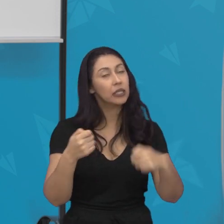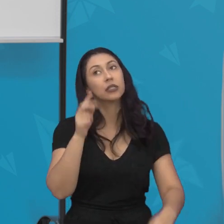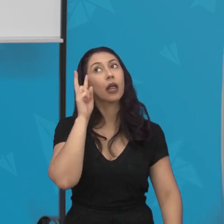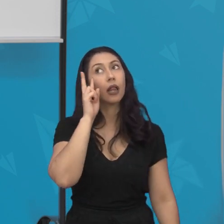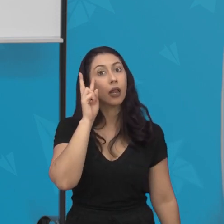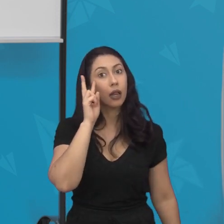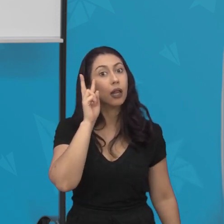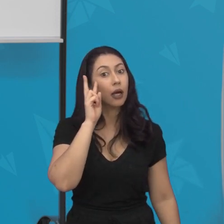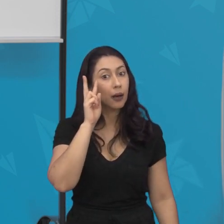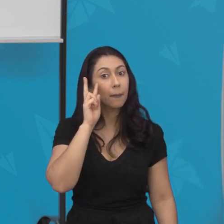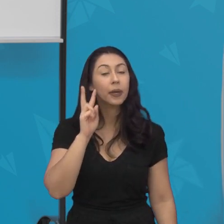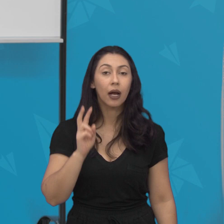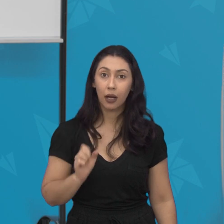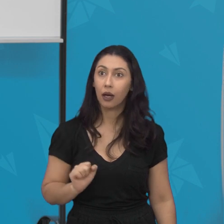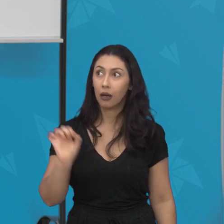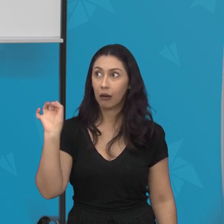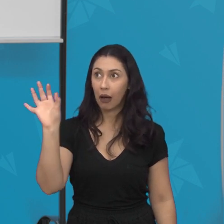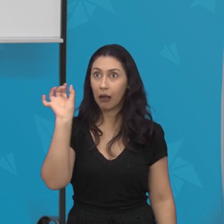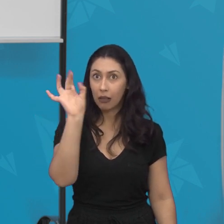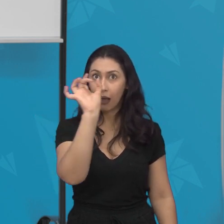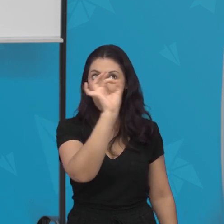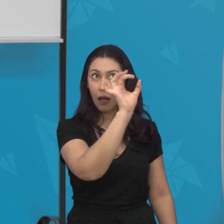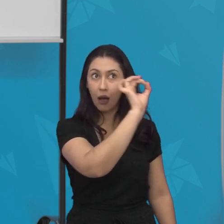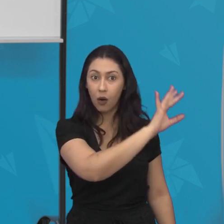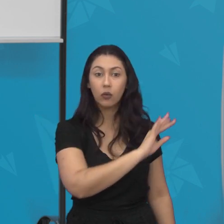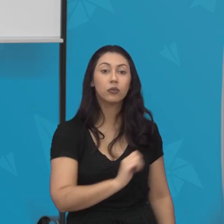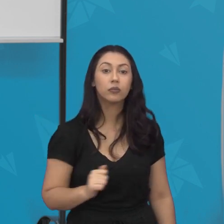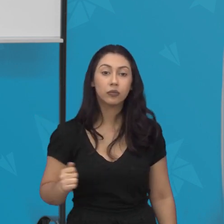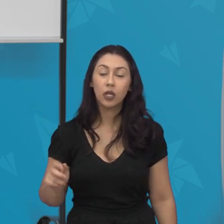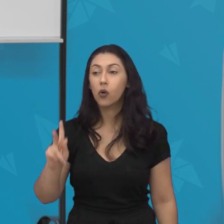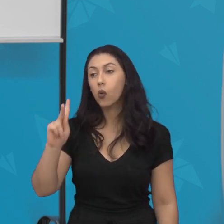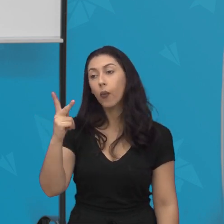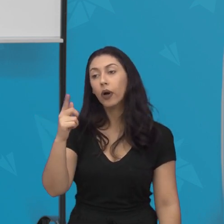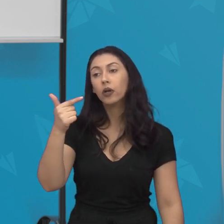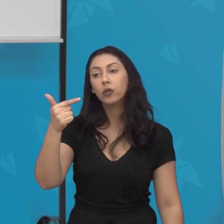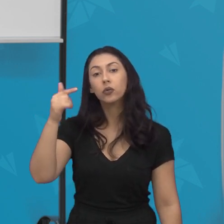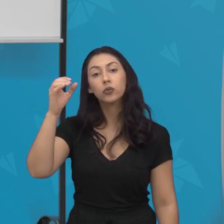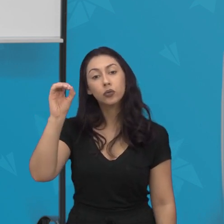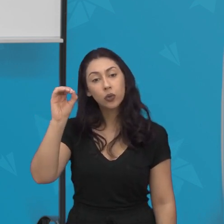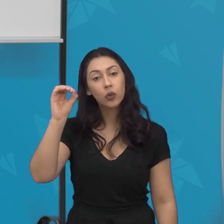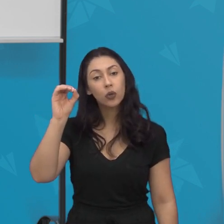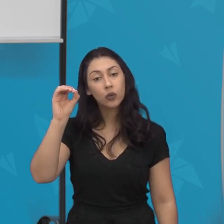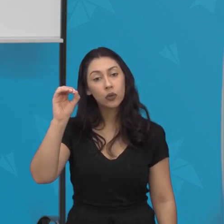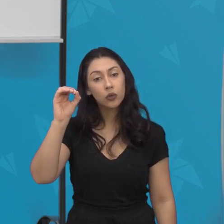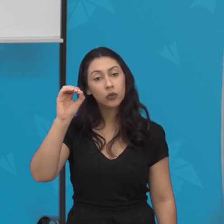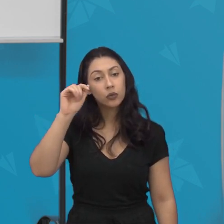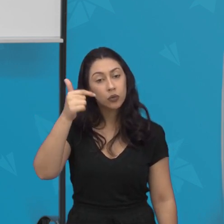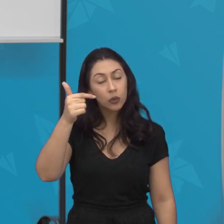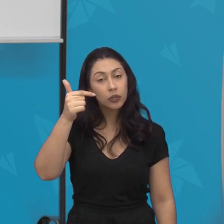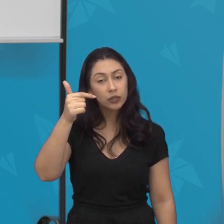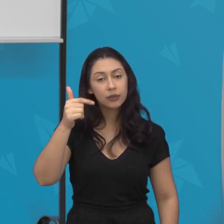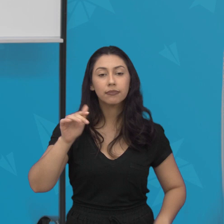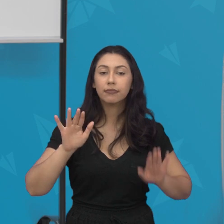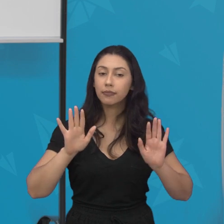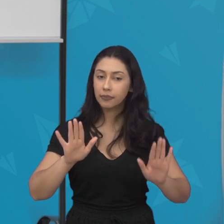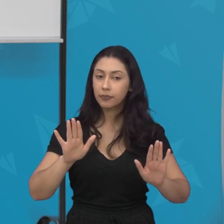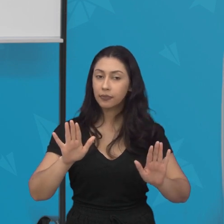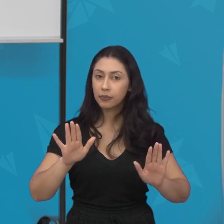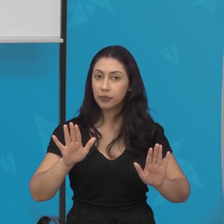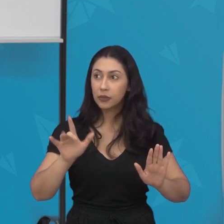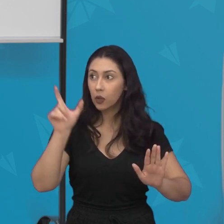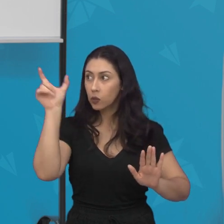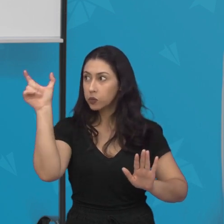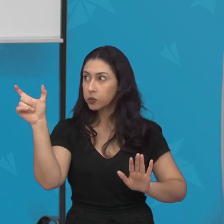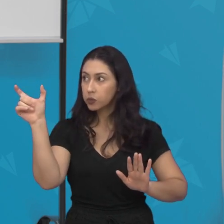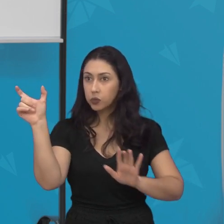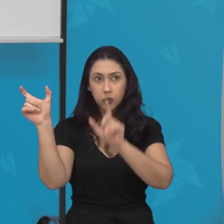lembrar de como é a fórmula de cada substância, né? O peróxido aqui, continuando aqui. Então, como a gente fala, balanceamento, o que